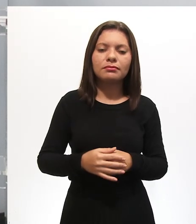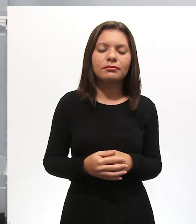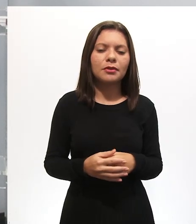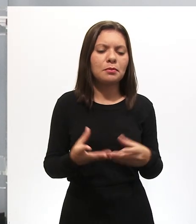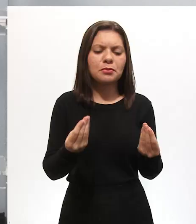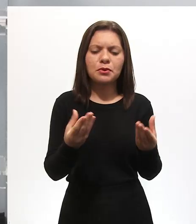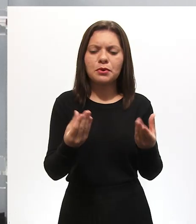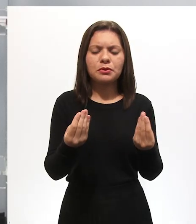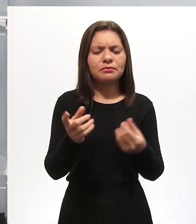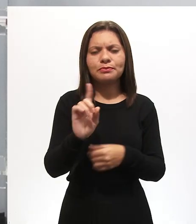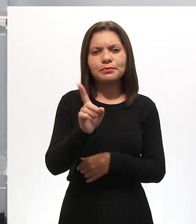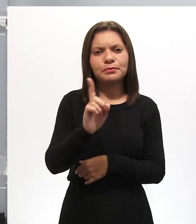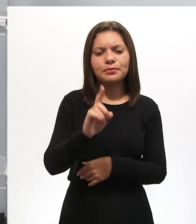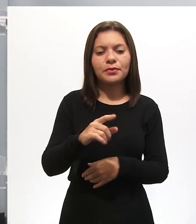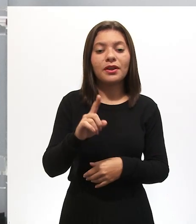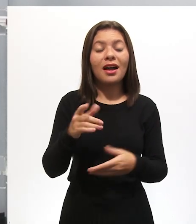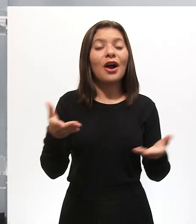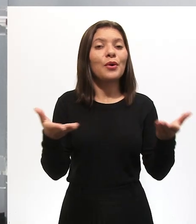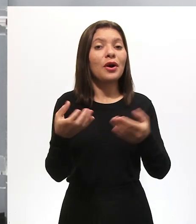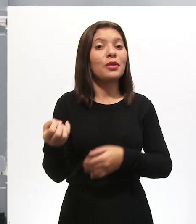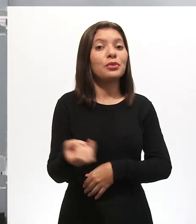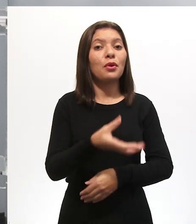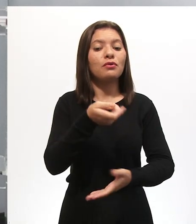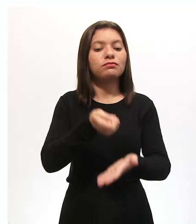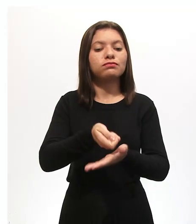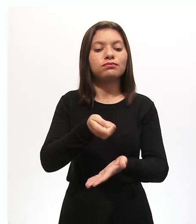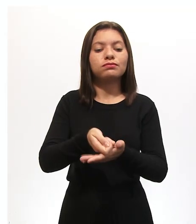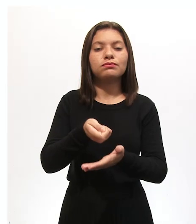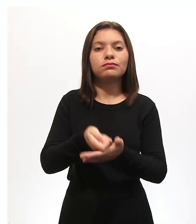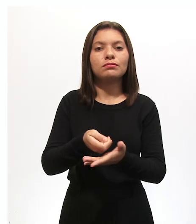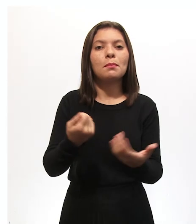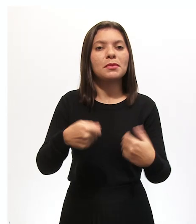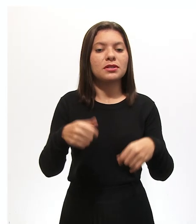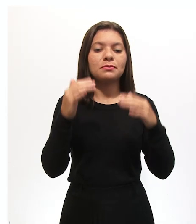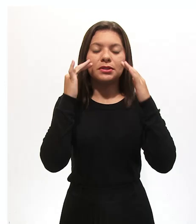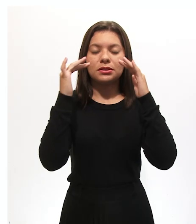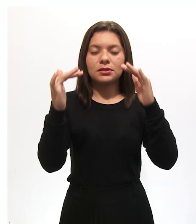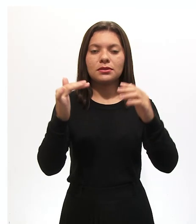obrigatoriedade que as instituições elas vão ter que colocar em prática a partir desse marco legal.